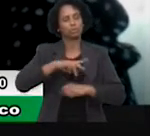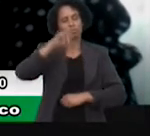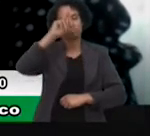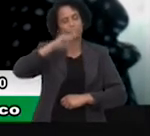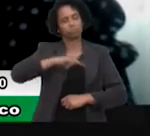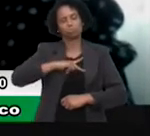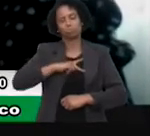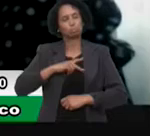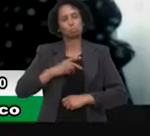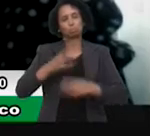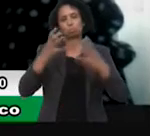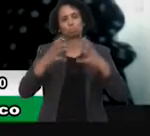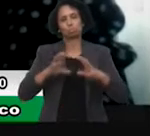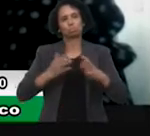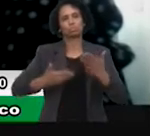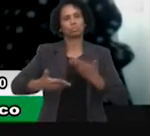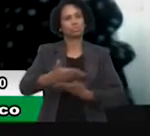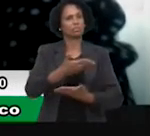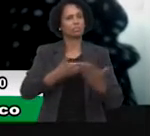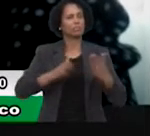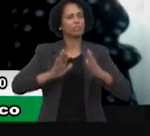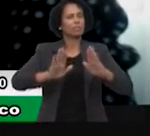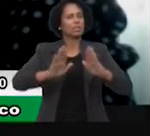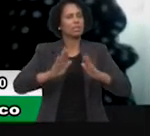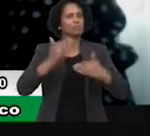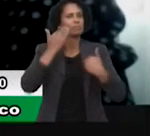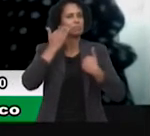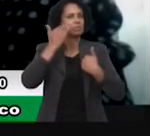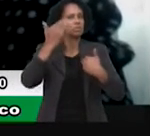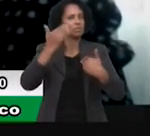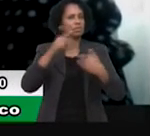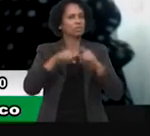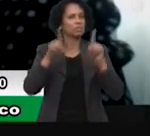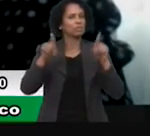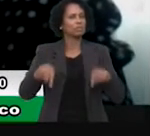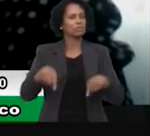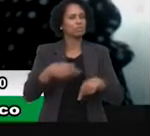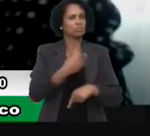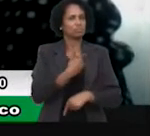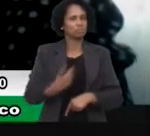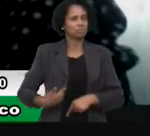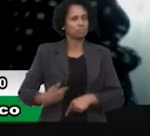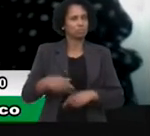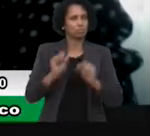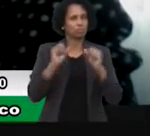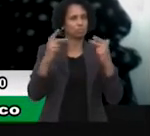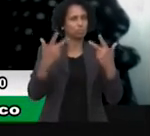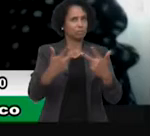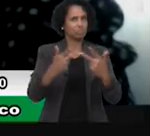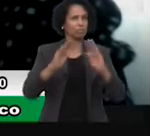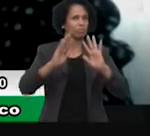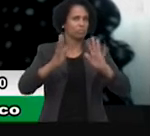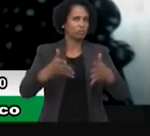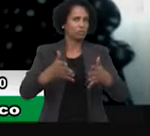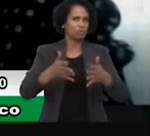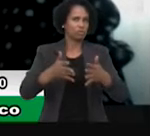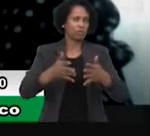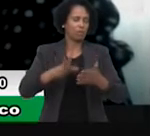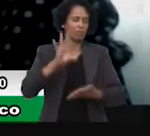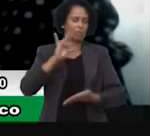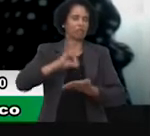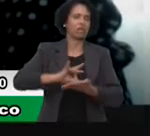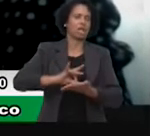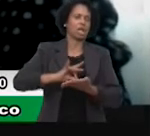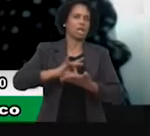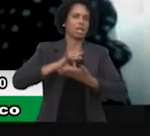Queria agradecer aos funcionários da Câmara, que foram muito leais, muito bons comigo